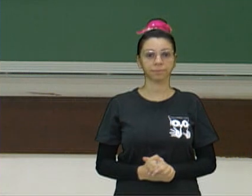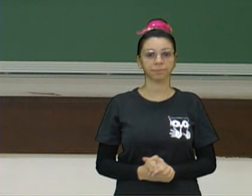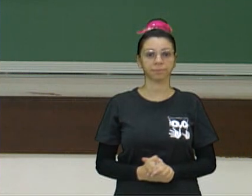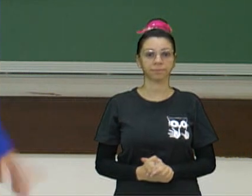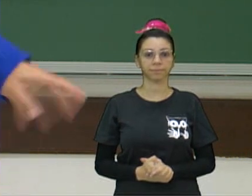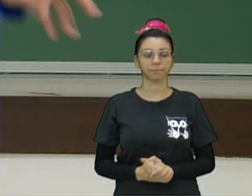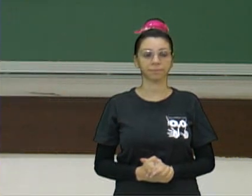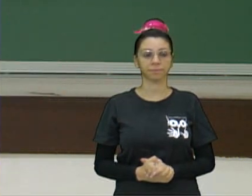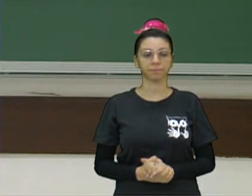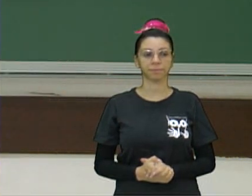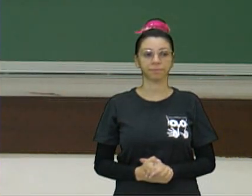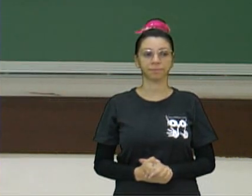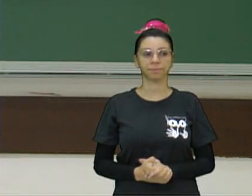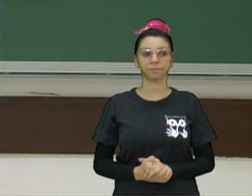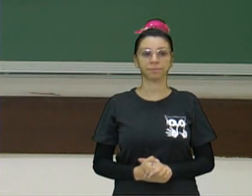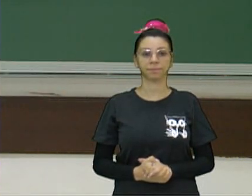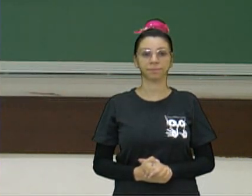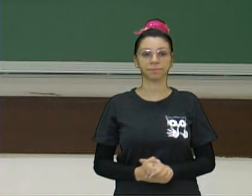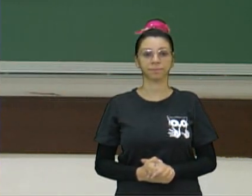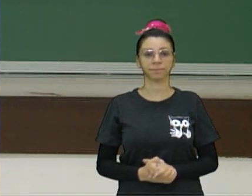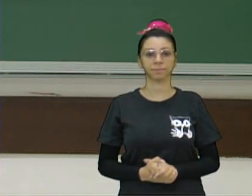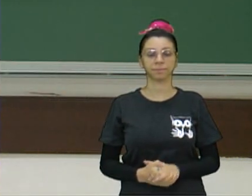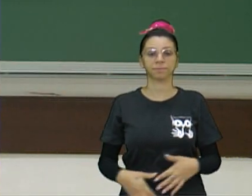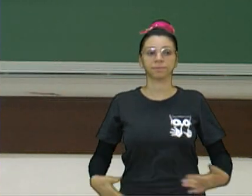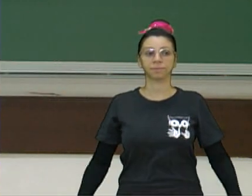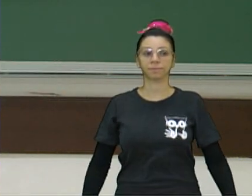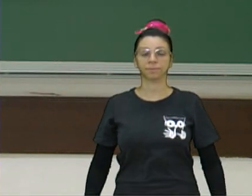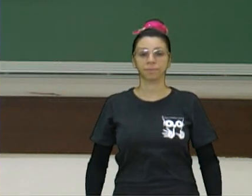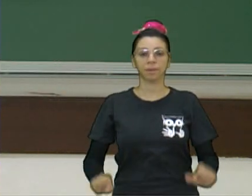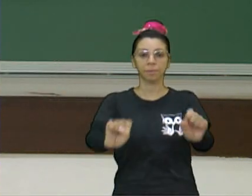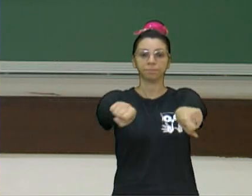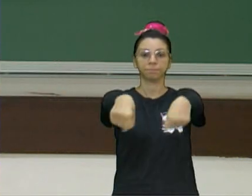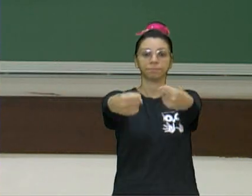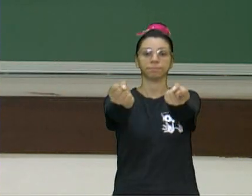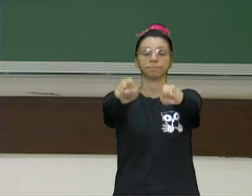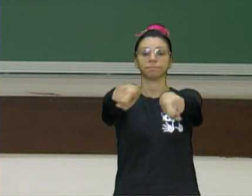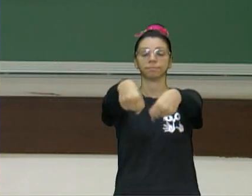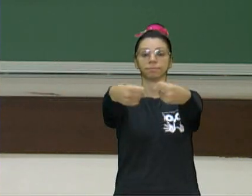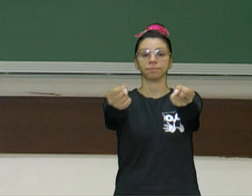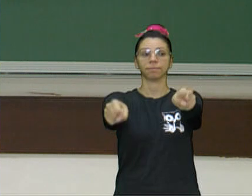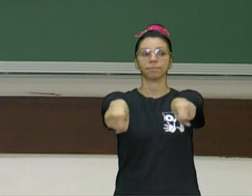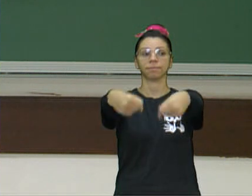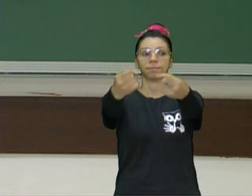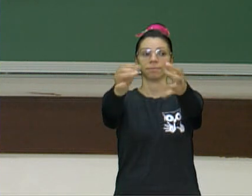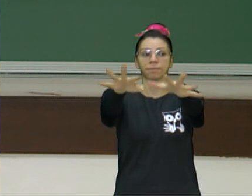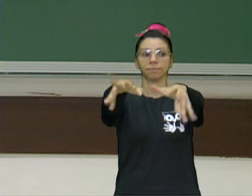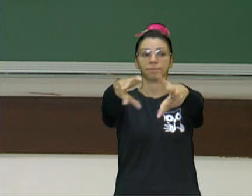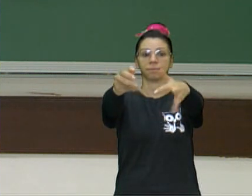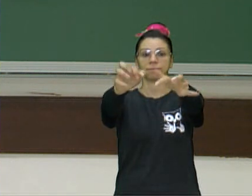Aí, relaxa novamente. Mexe punhos, dedos.